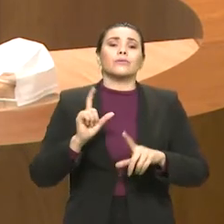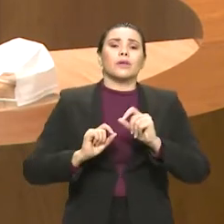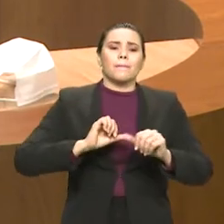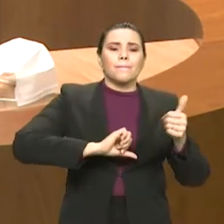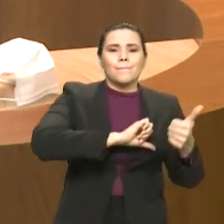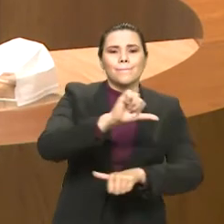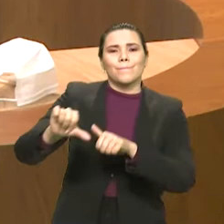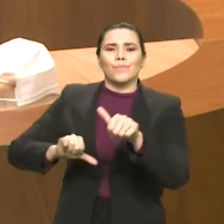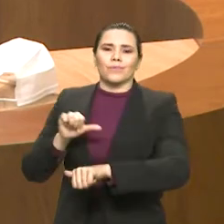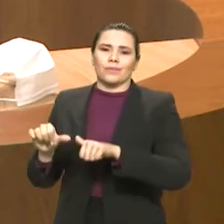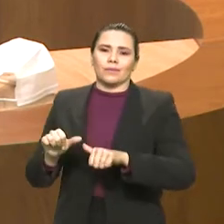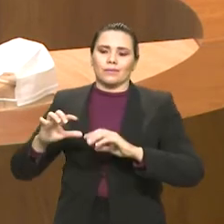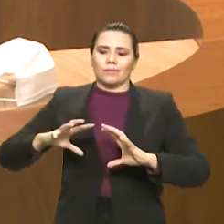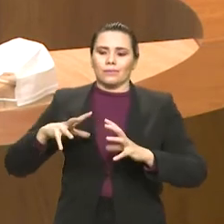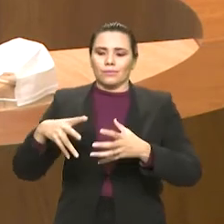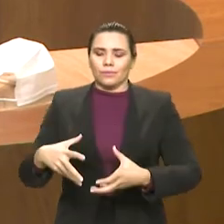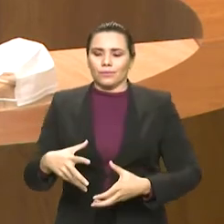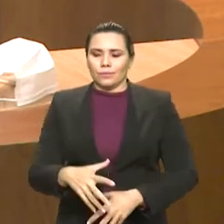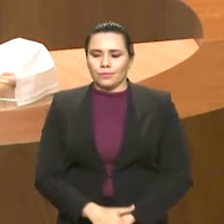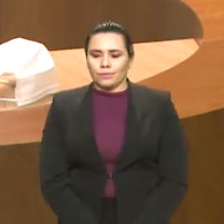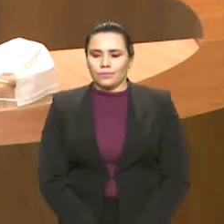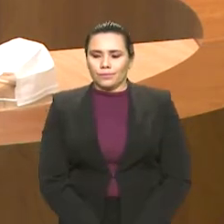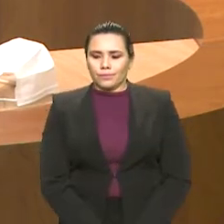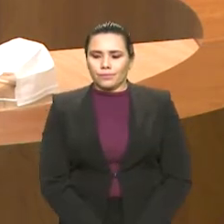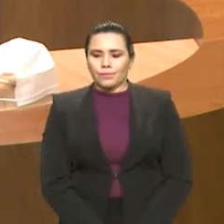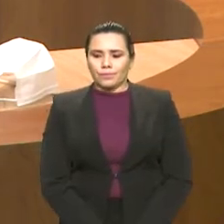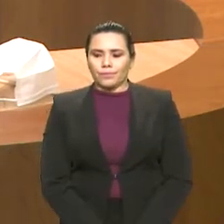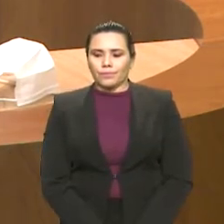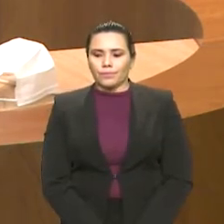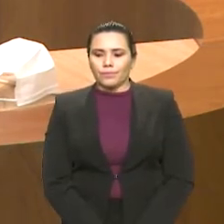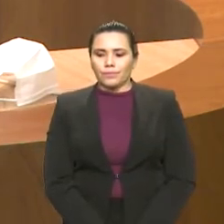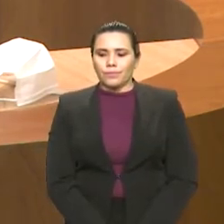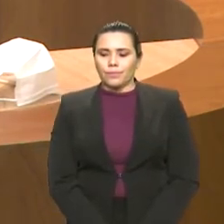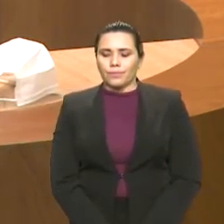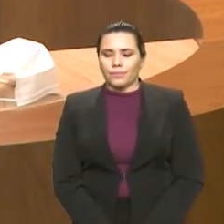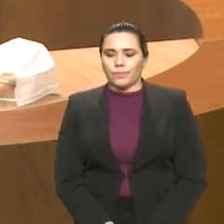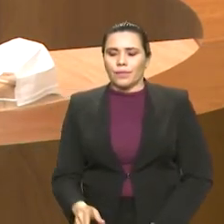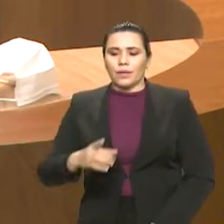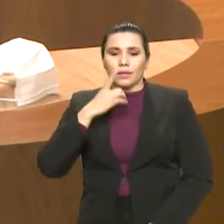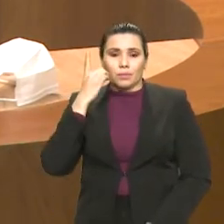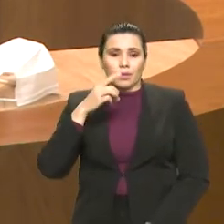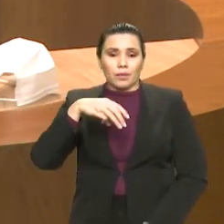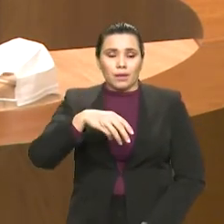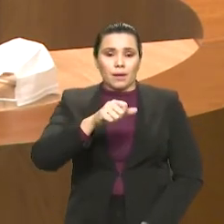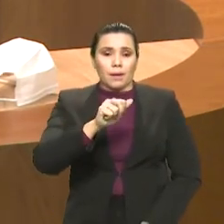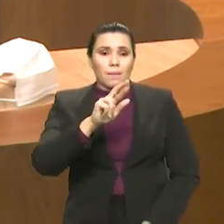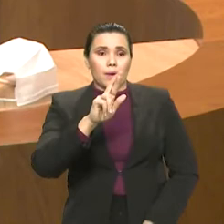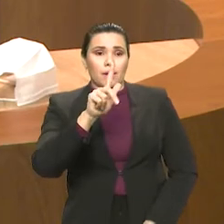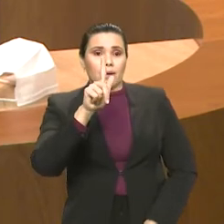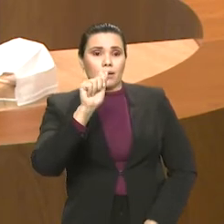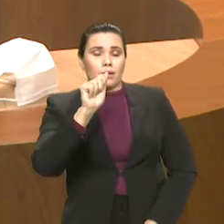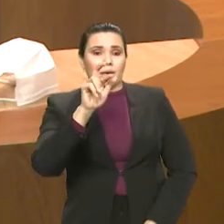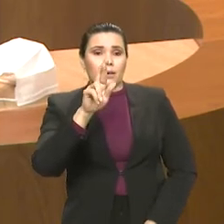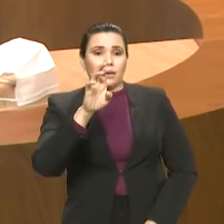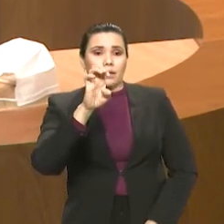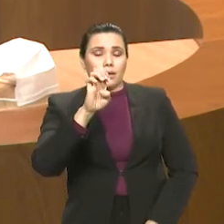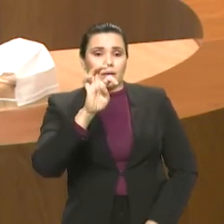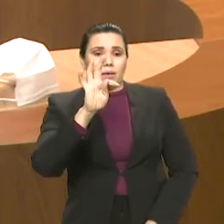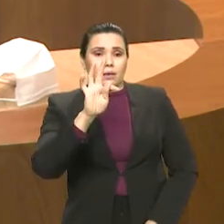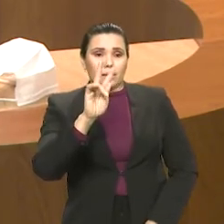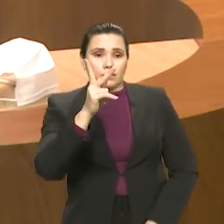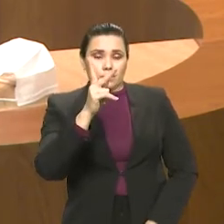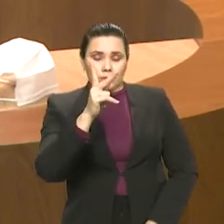Falou e envergonhou a sua mãe e a sua nação, disse a deputada Margarete Coelho, do Piauí, deputada